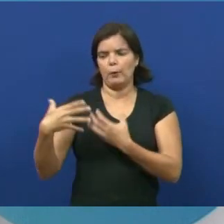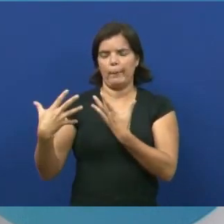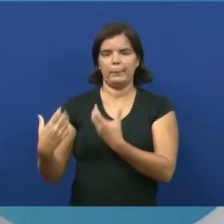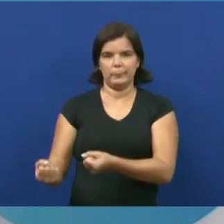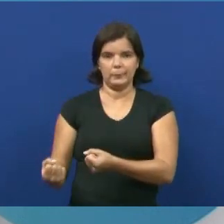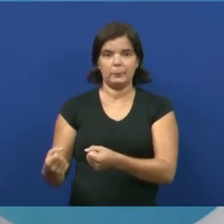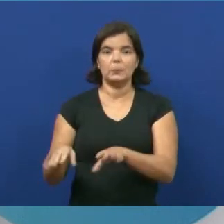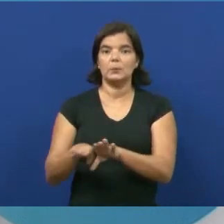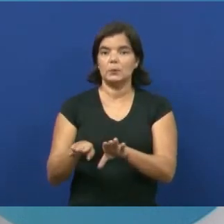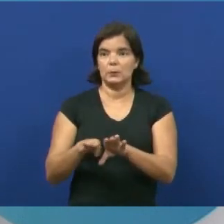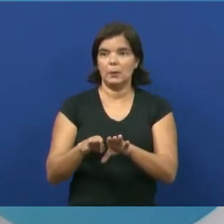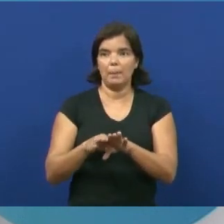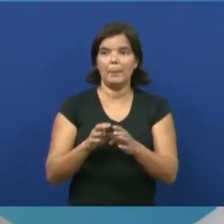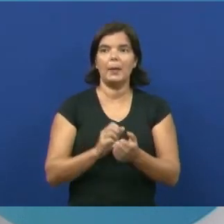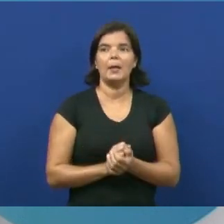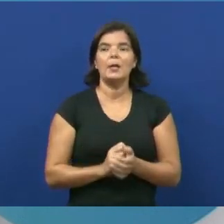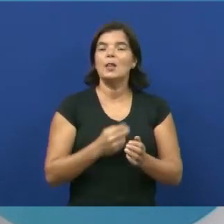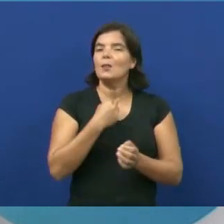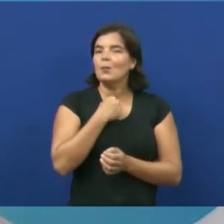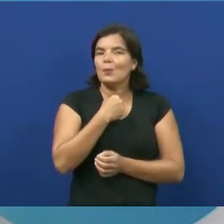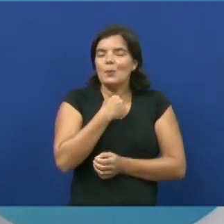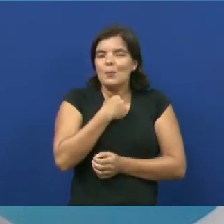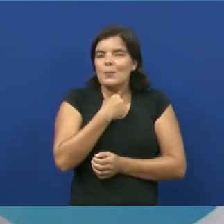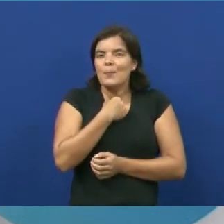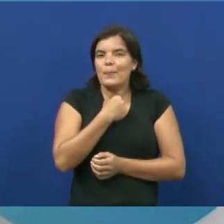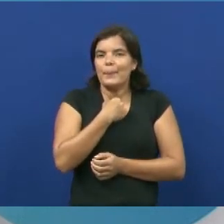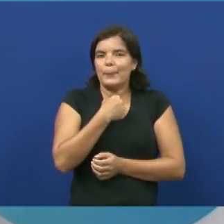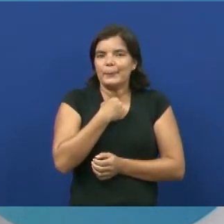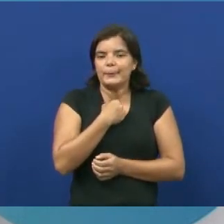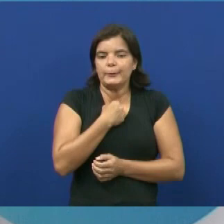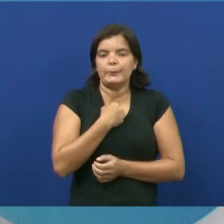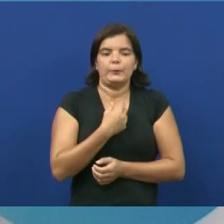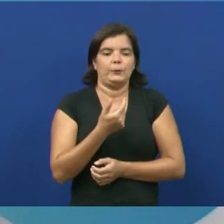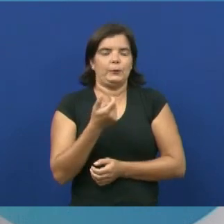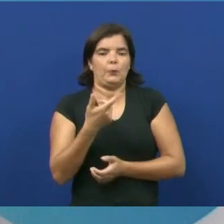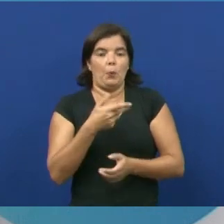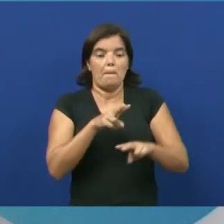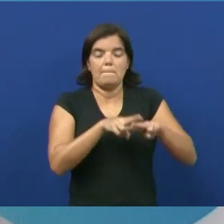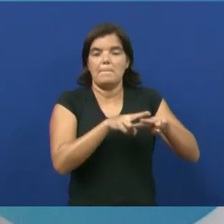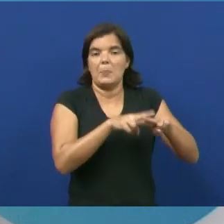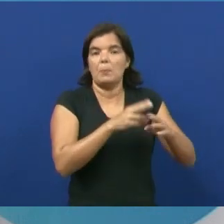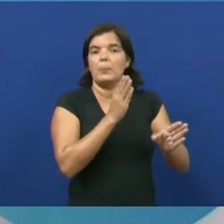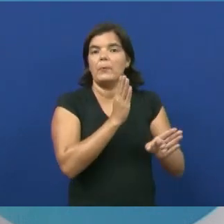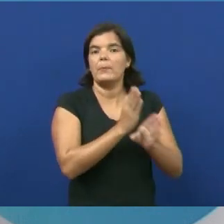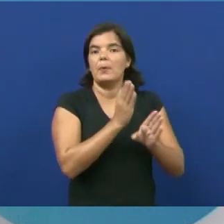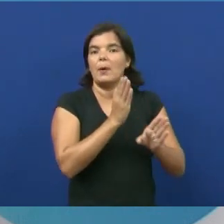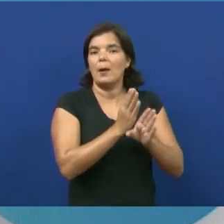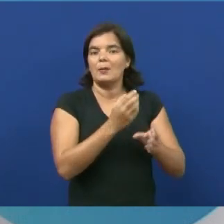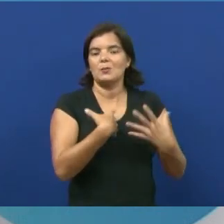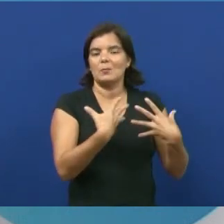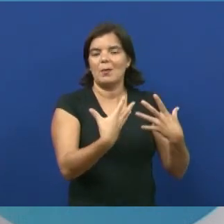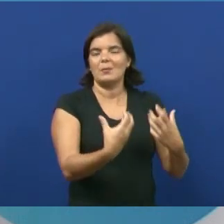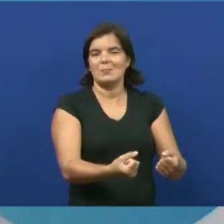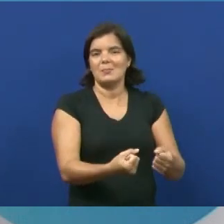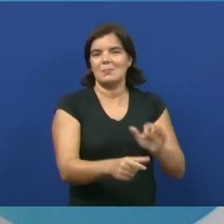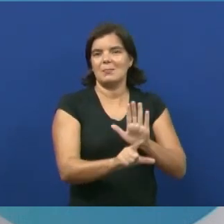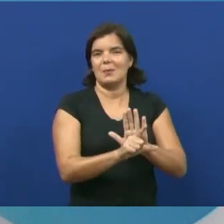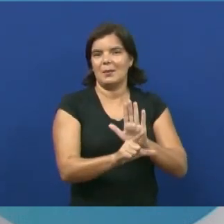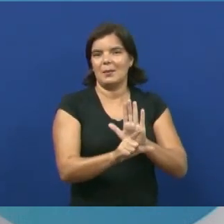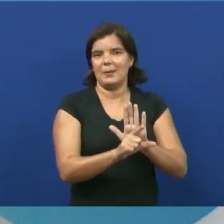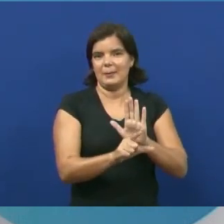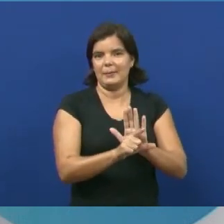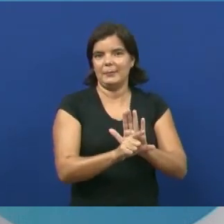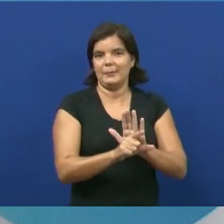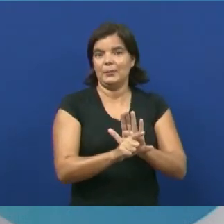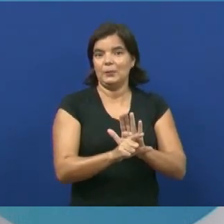aprove e que os súditos não devem ser ridicularizados ou presos pelo fato de não aceitarem essas leis